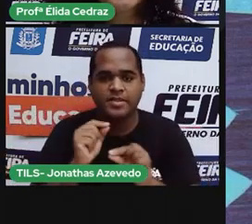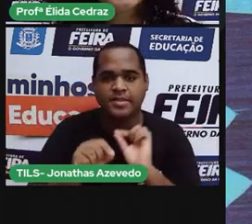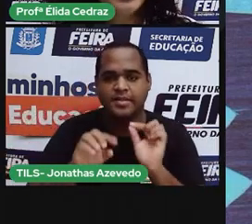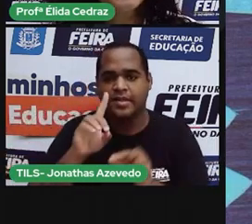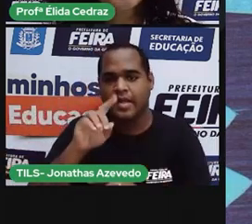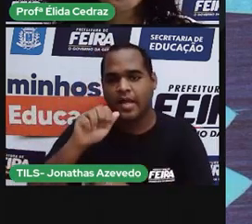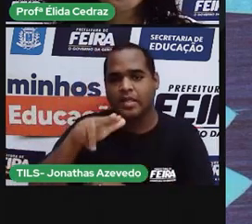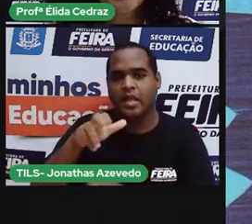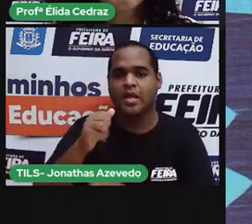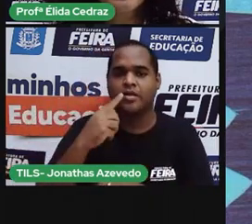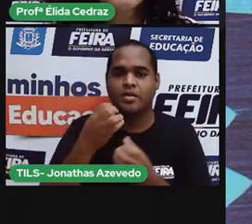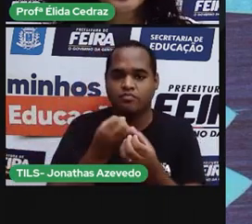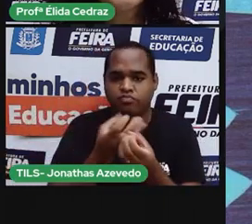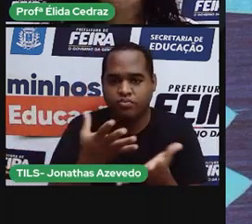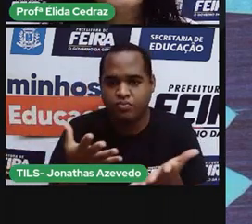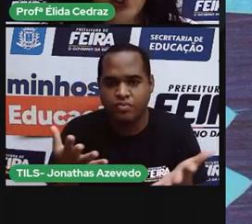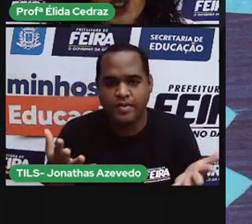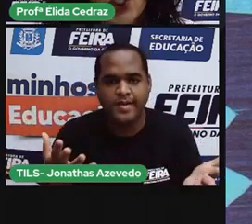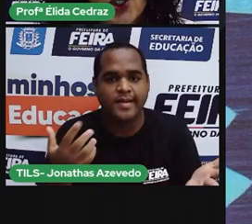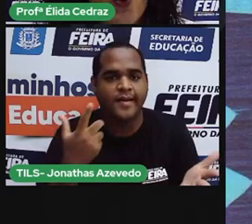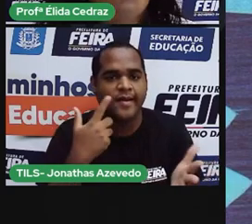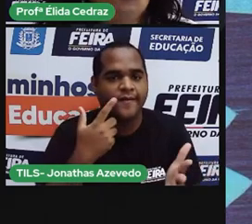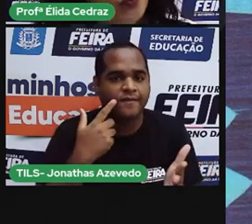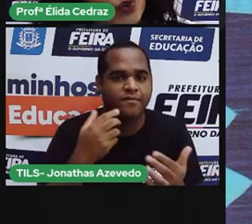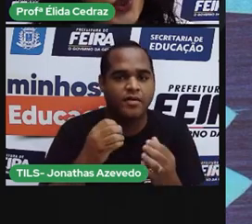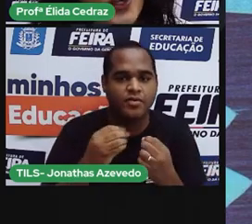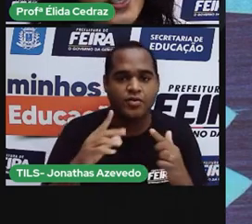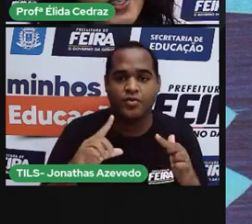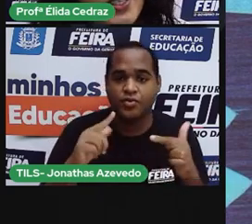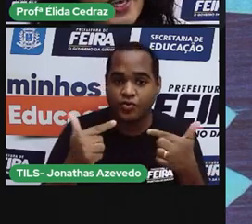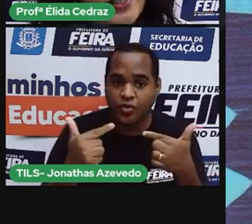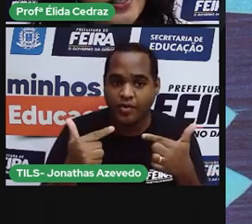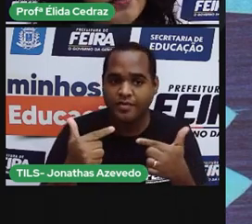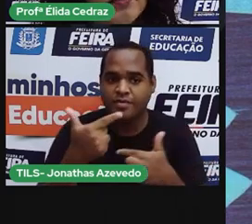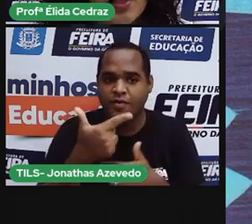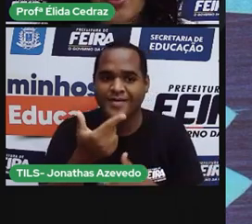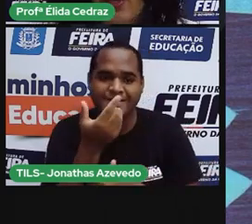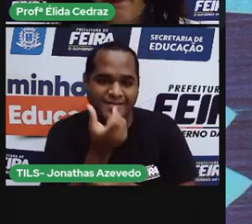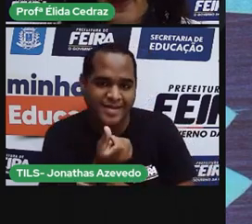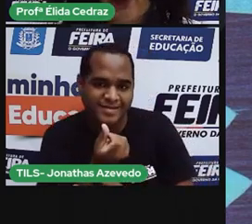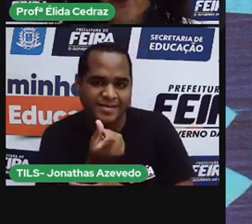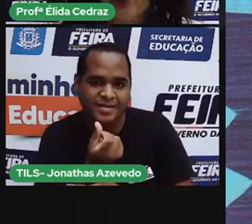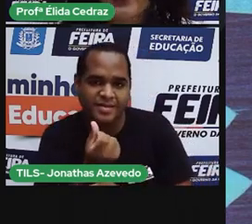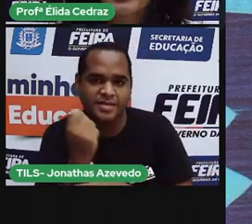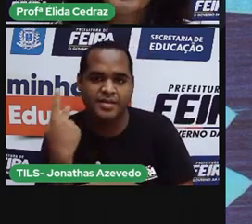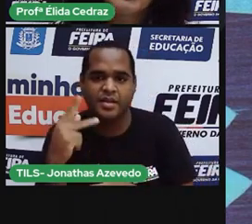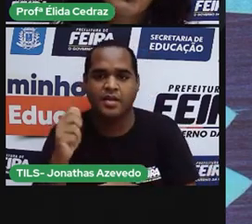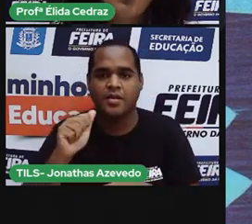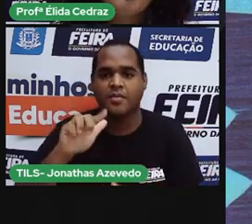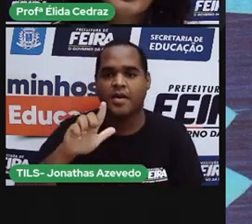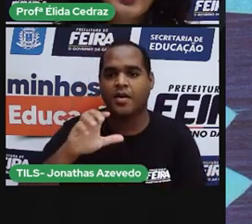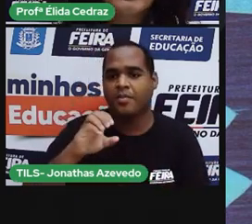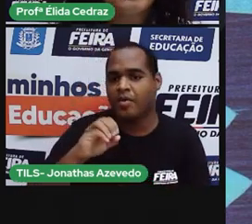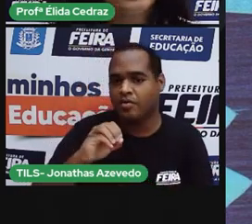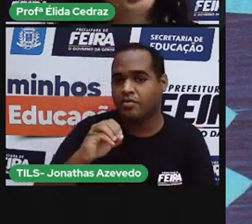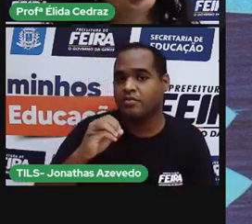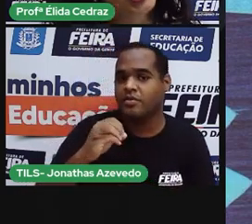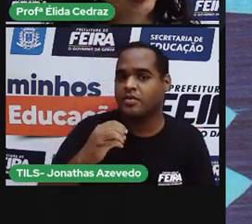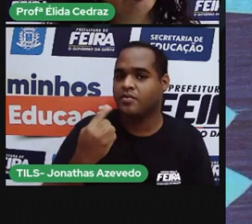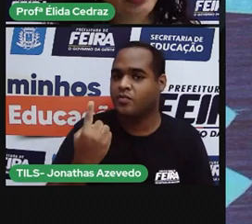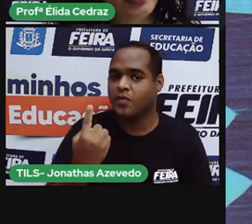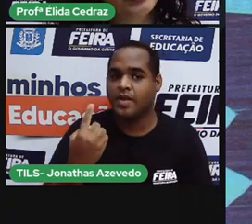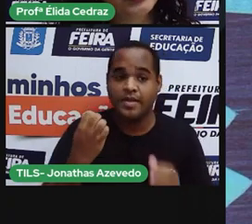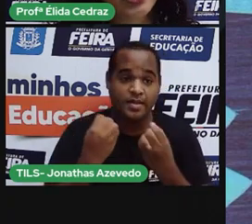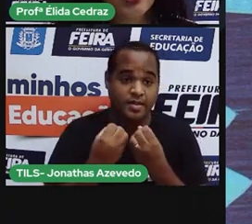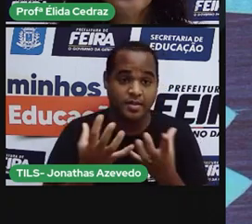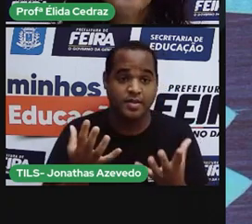jogou os dois dados de uma vez, sorteou 2 e 6. A Paola jogou um dado e